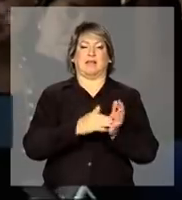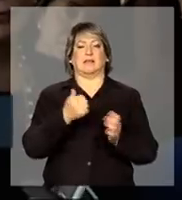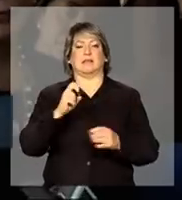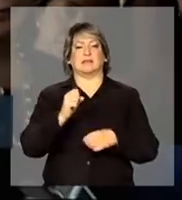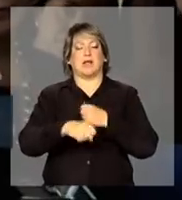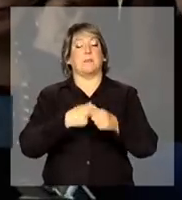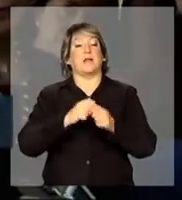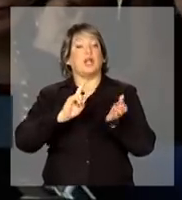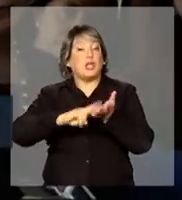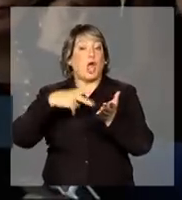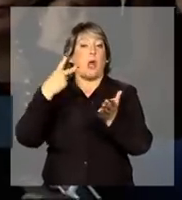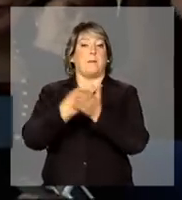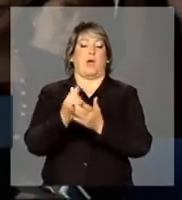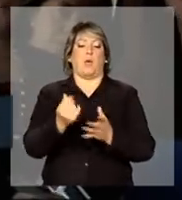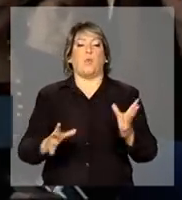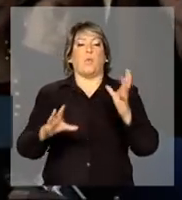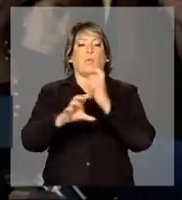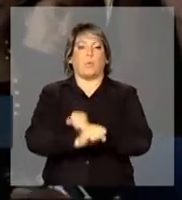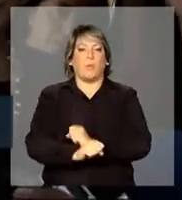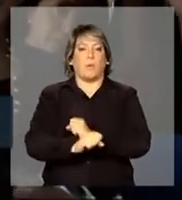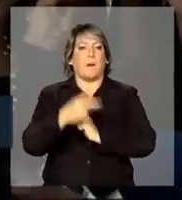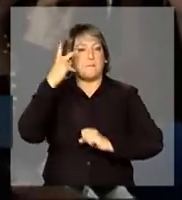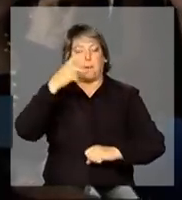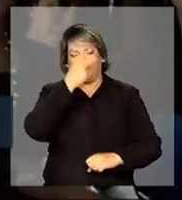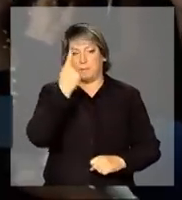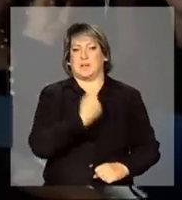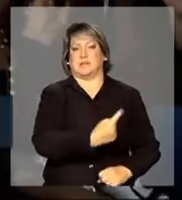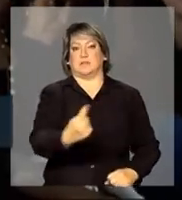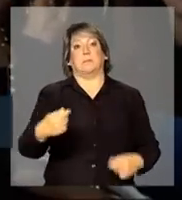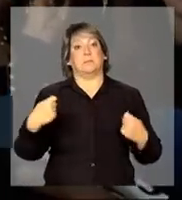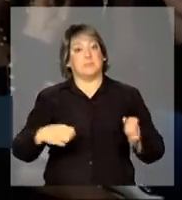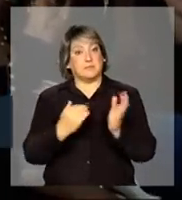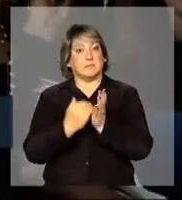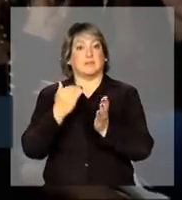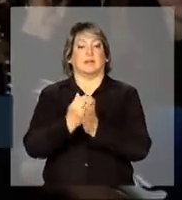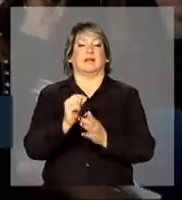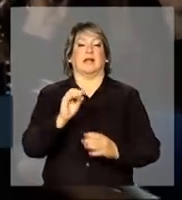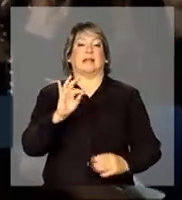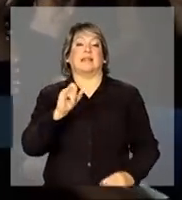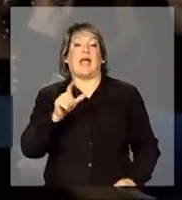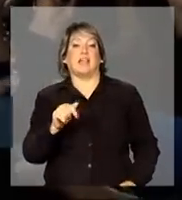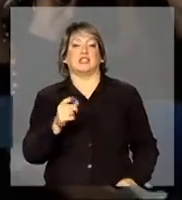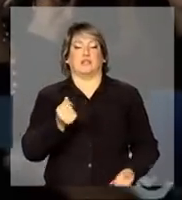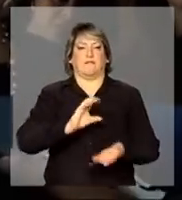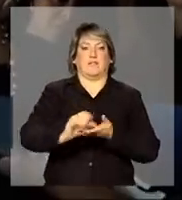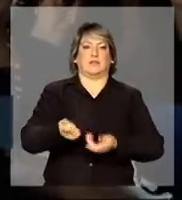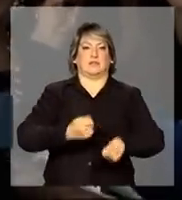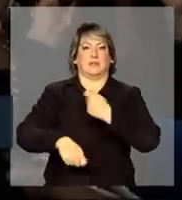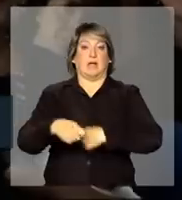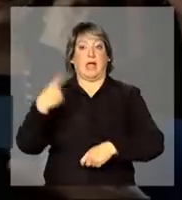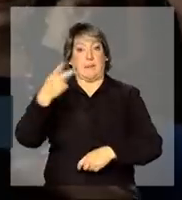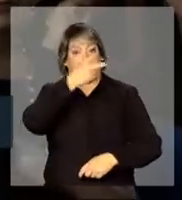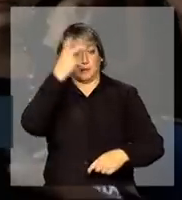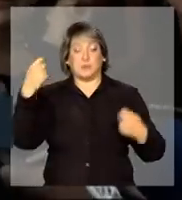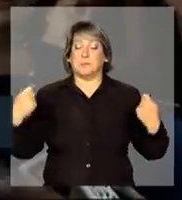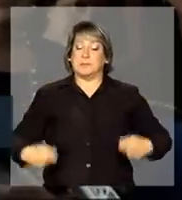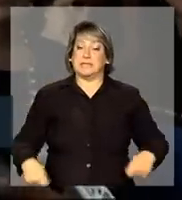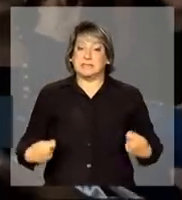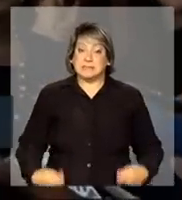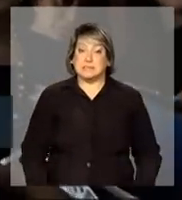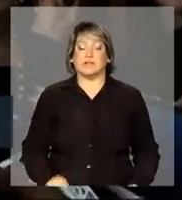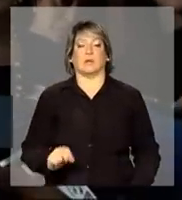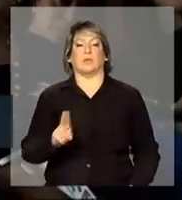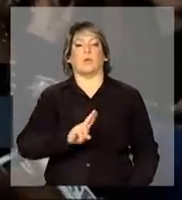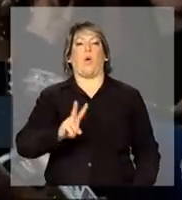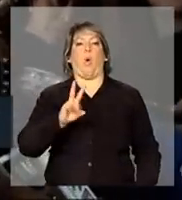capita. Para isso, ele precisa de ter elevadas taxas de investimento. Para isso, as pessoas precisam consumir.